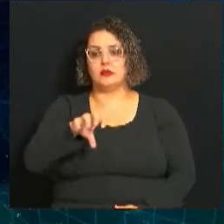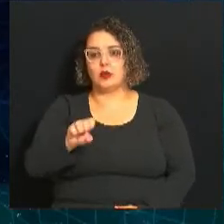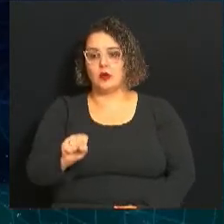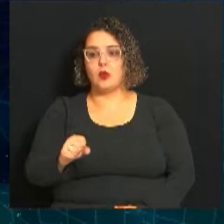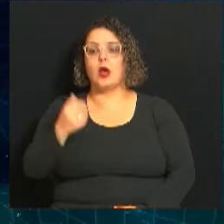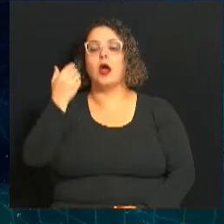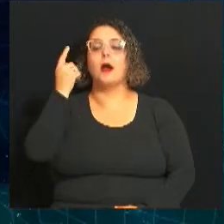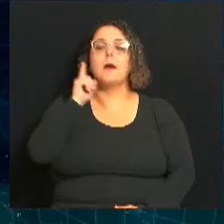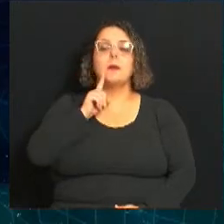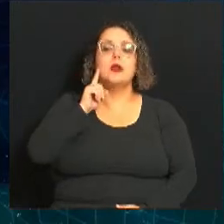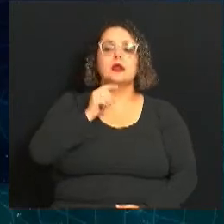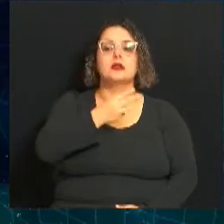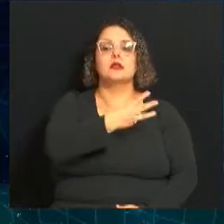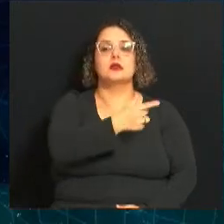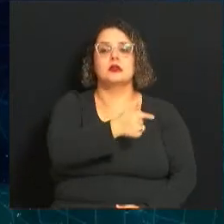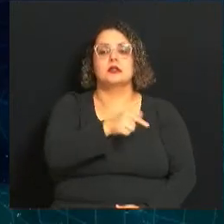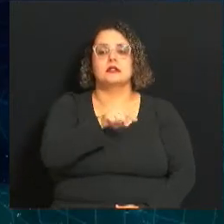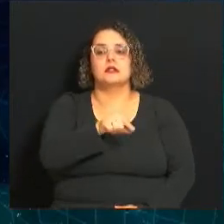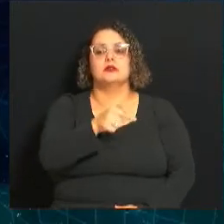39.258, Americana